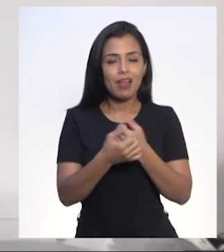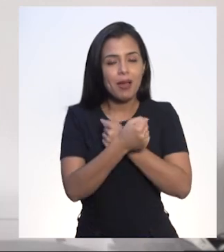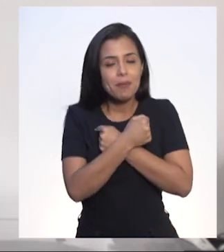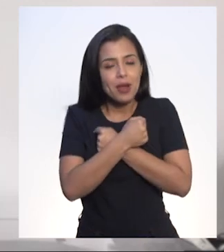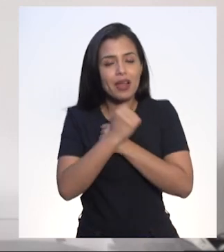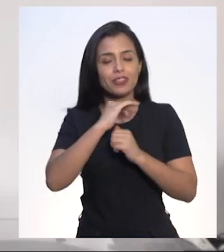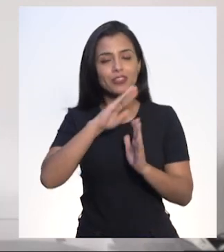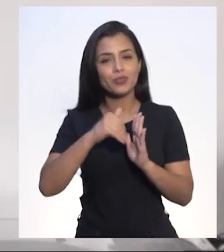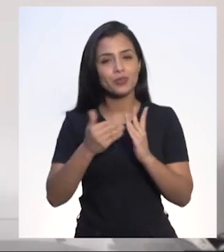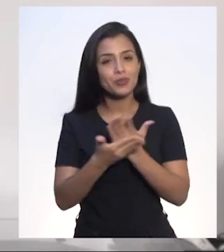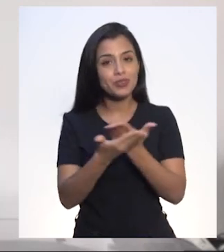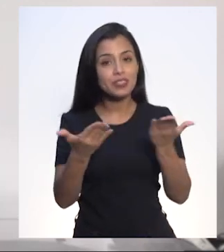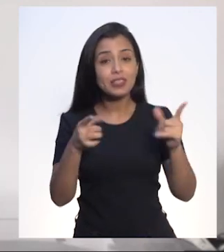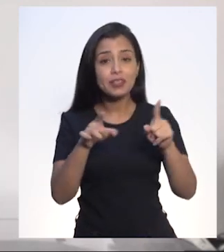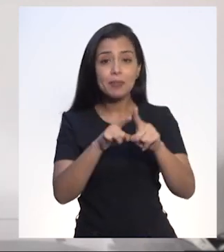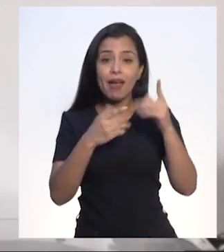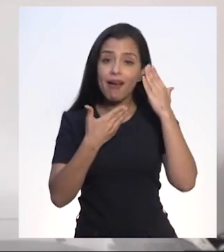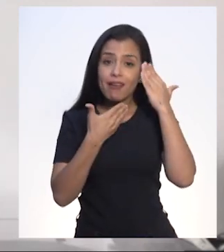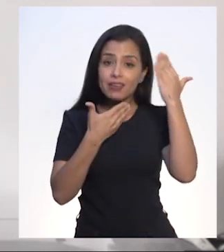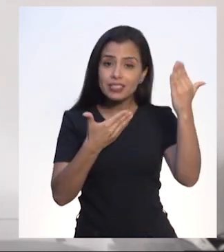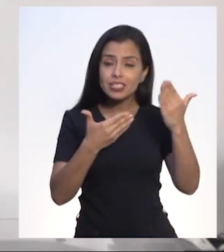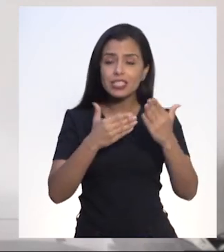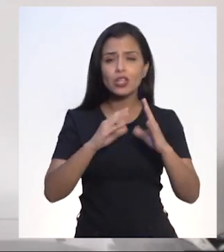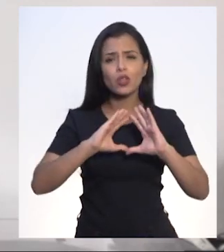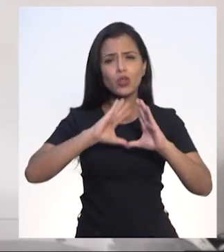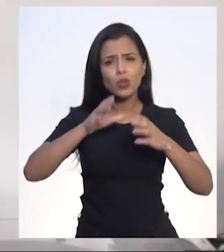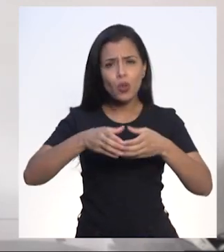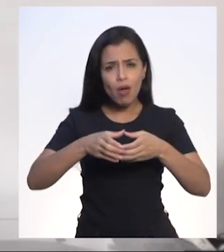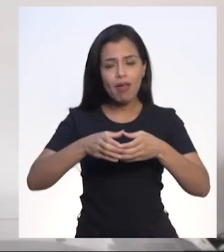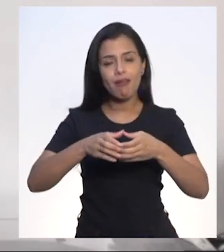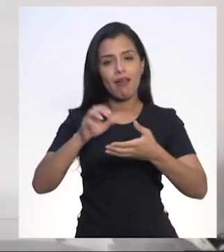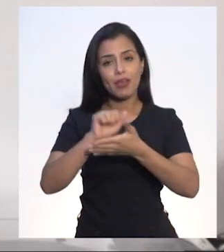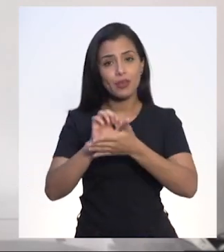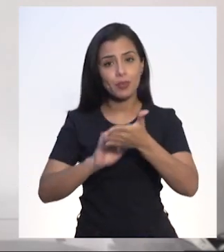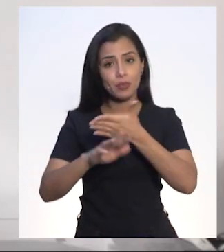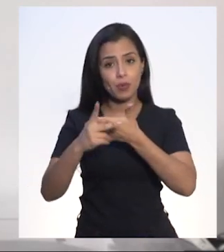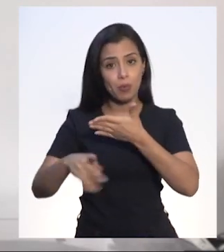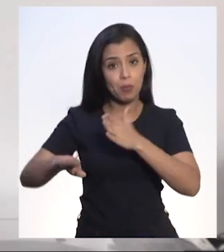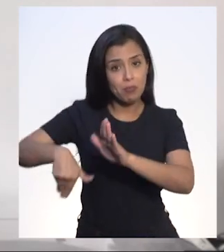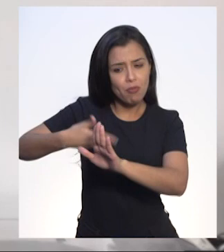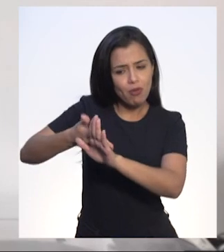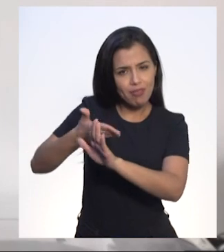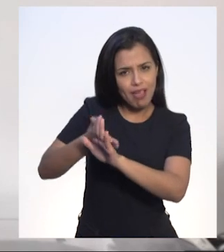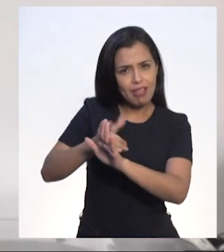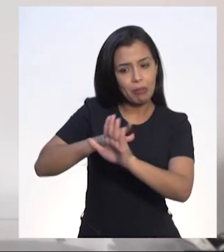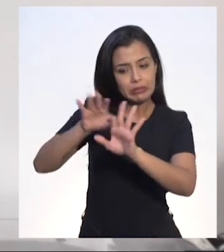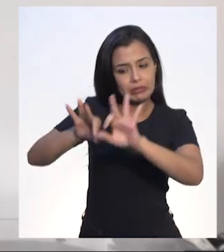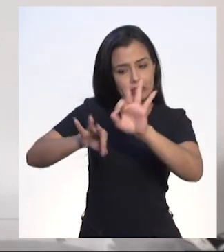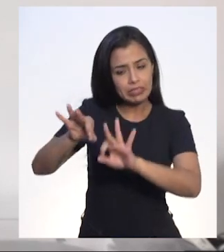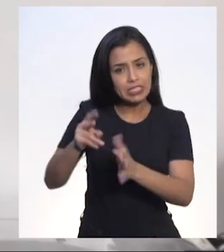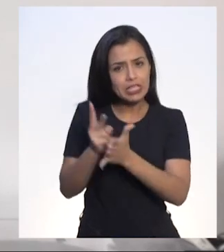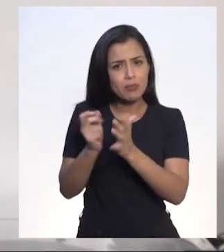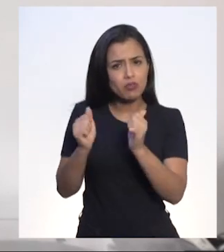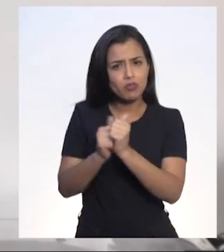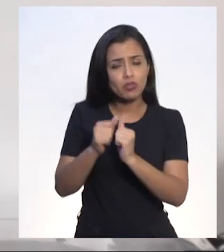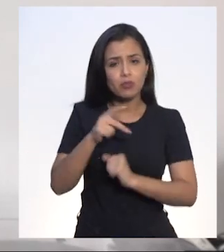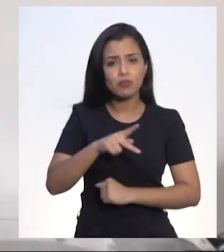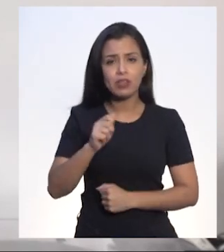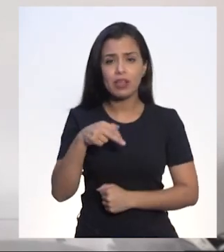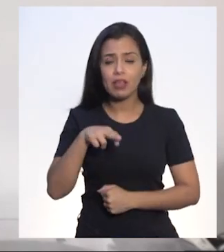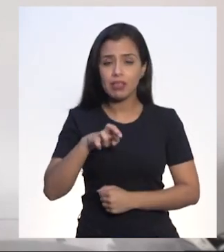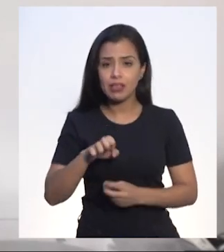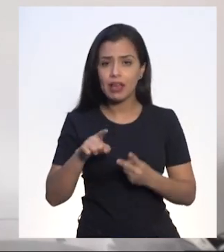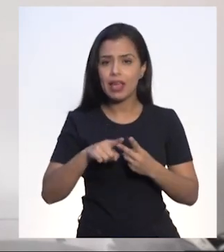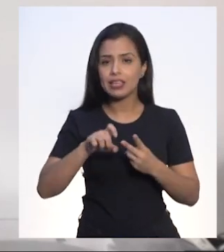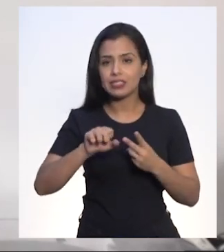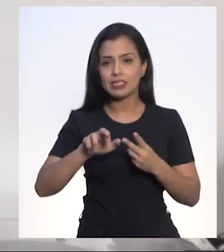abraço a todos e também agradecer, a equipe curricular que esteve sempre junto com a gente nesse momento, o professor André, o professor Sérgio,